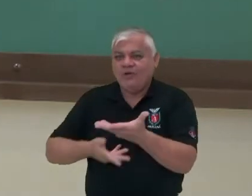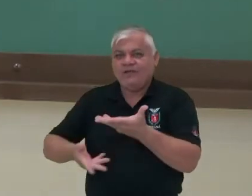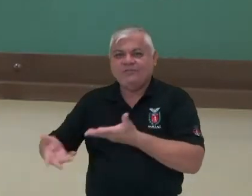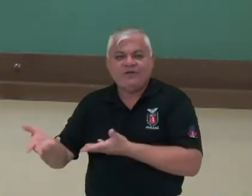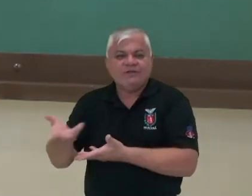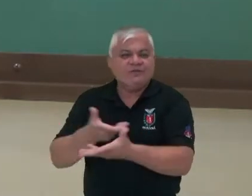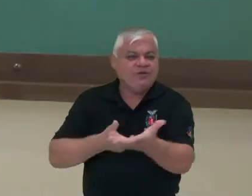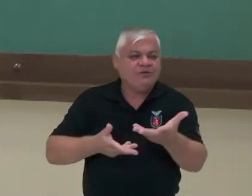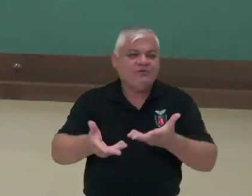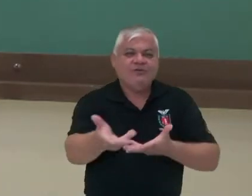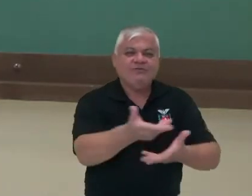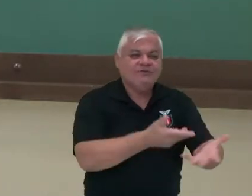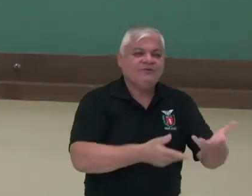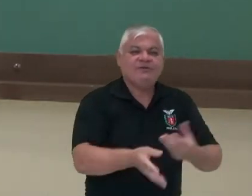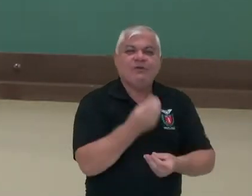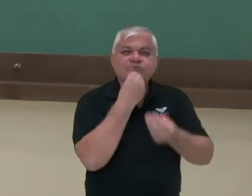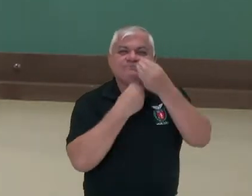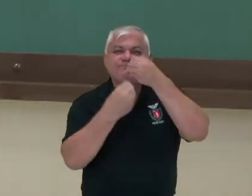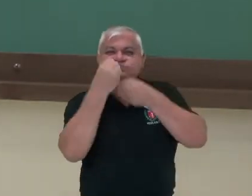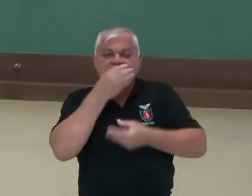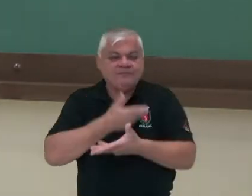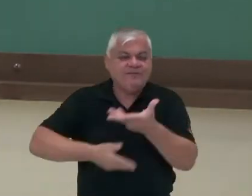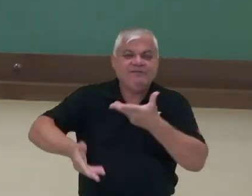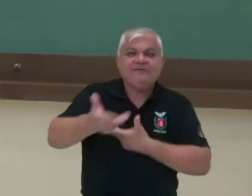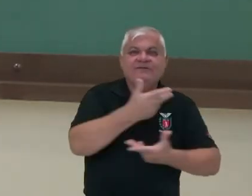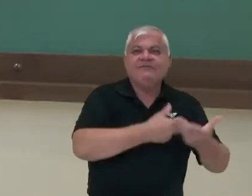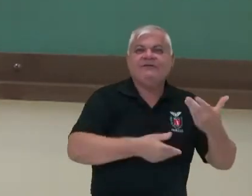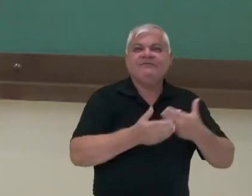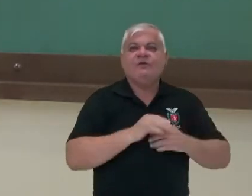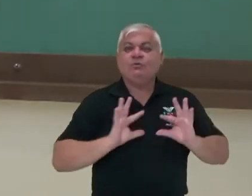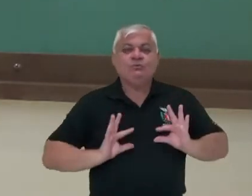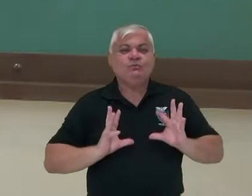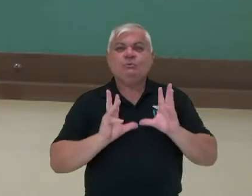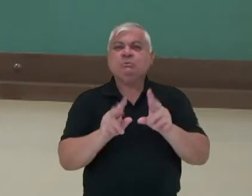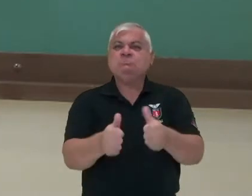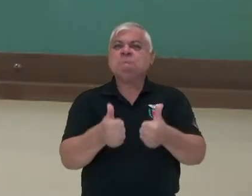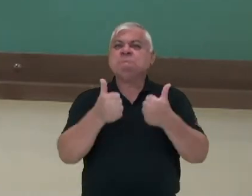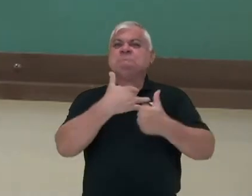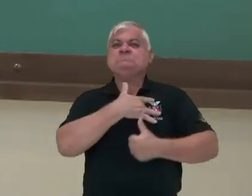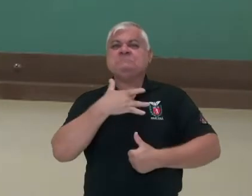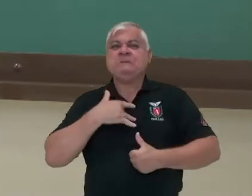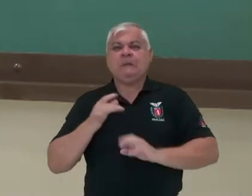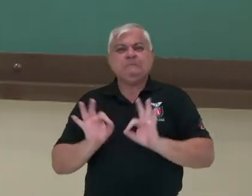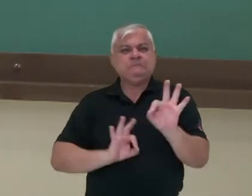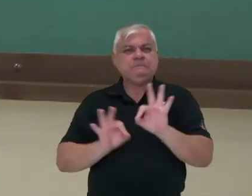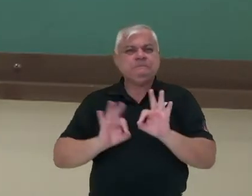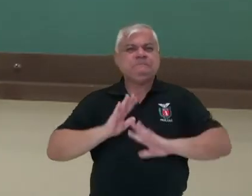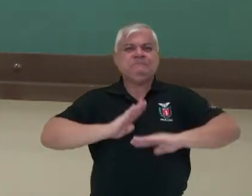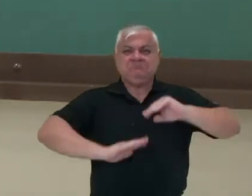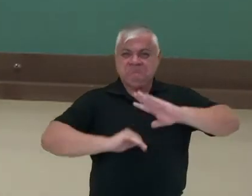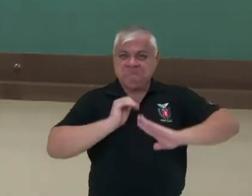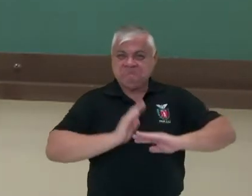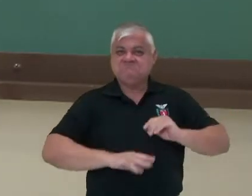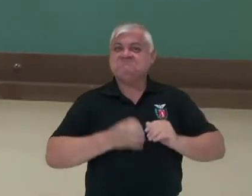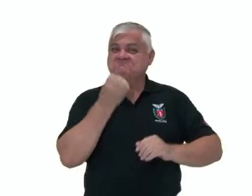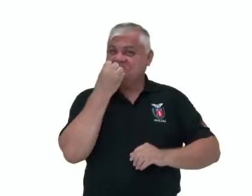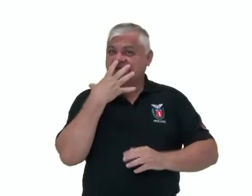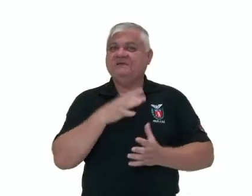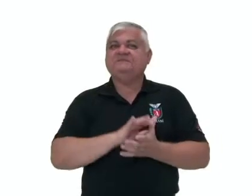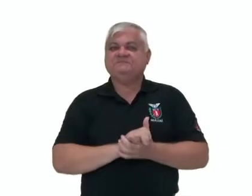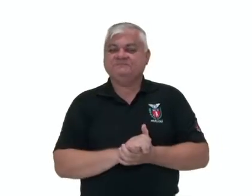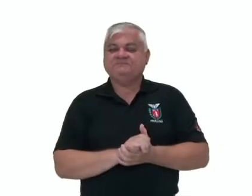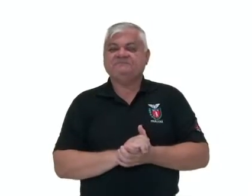para que ninguém passasse fome. Então era realmente algo bastante organizado. Tá? Então veja aqui, ó. Possuíam